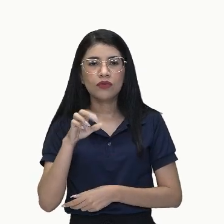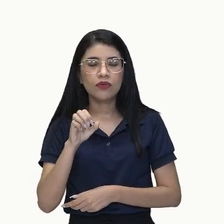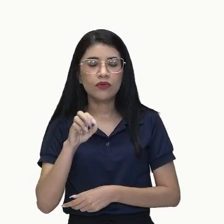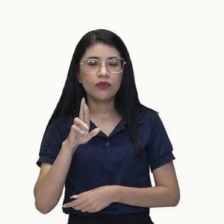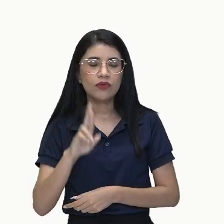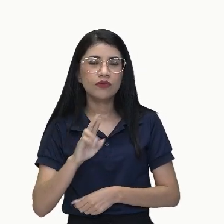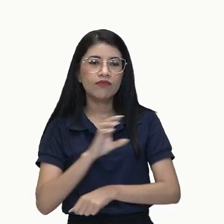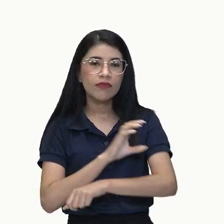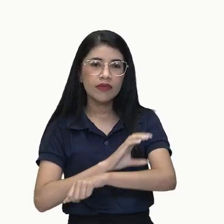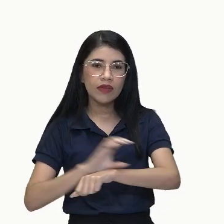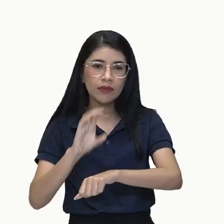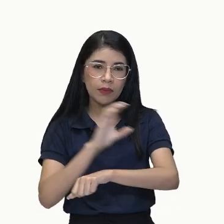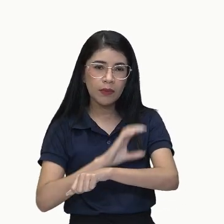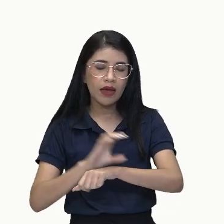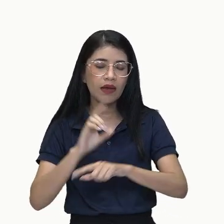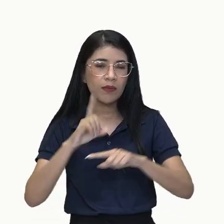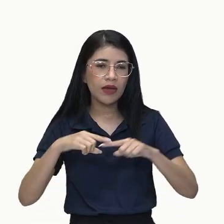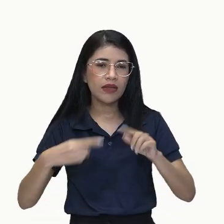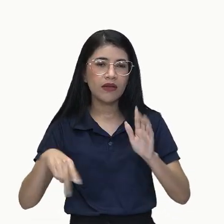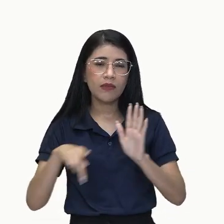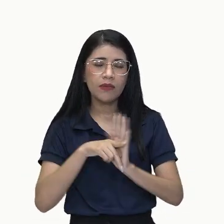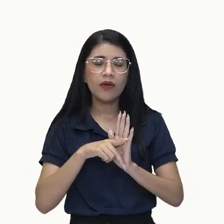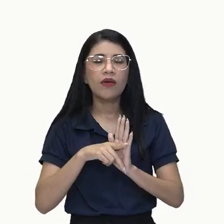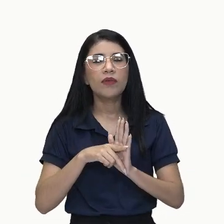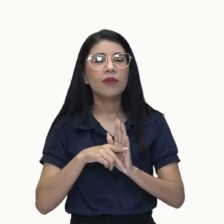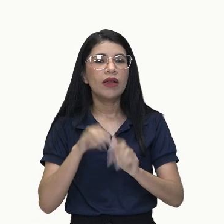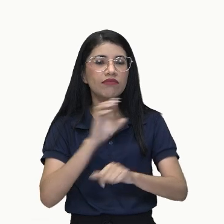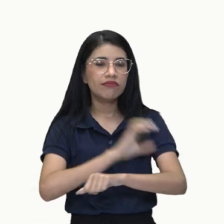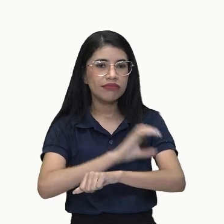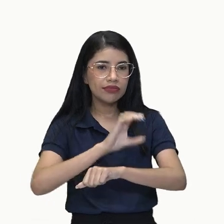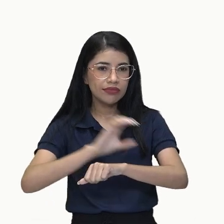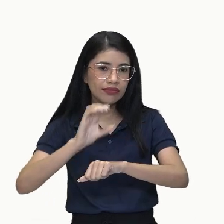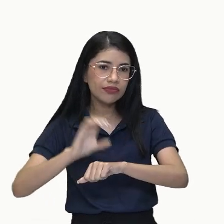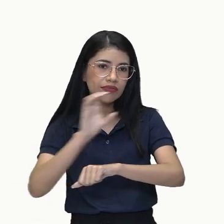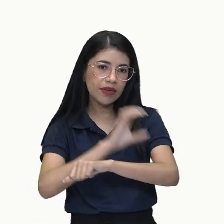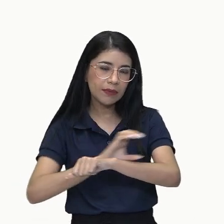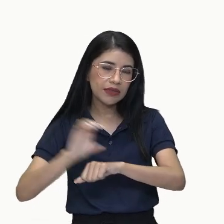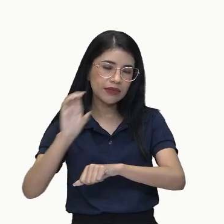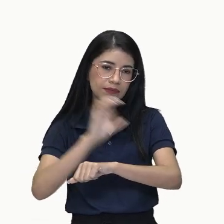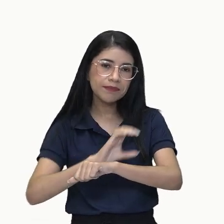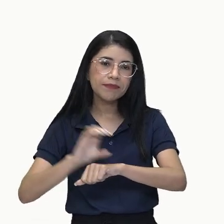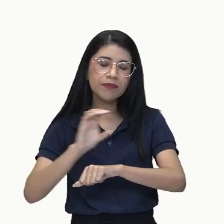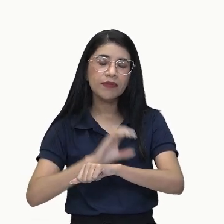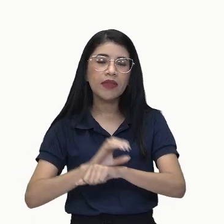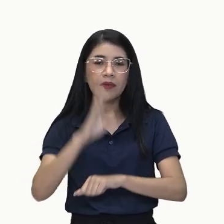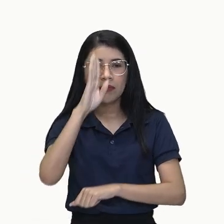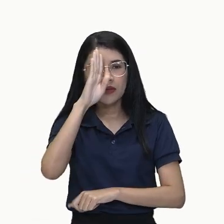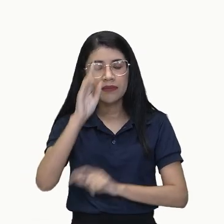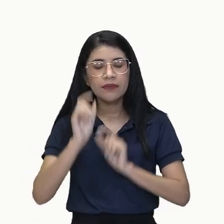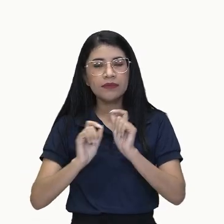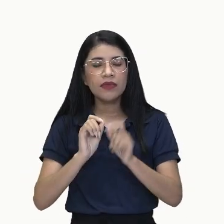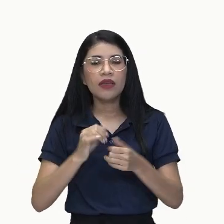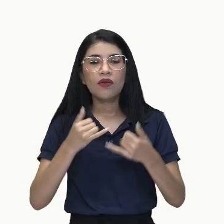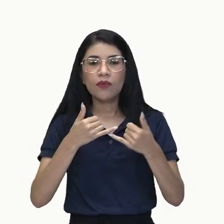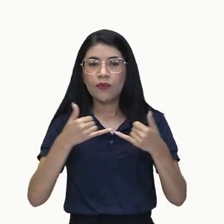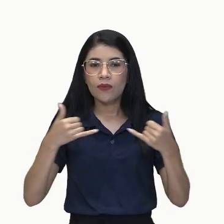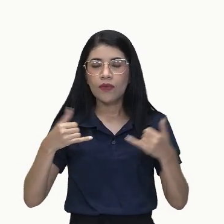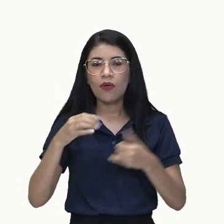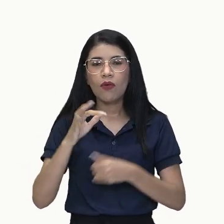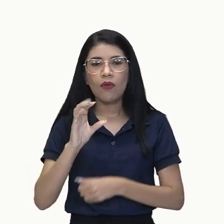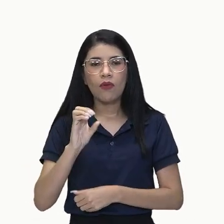um material que permite a passagem de corrente elétrica, principalmente como? Com os fios de